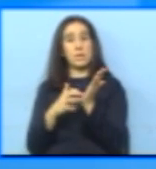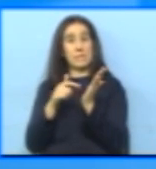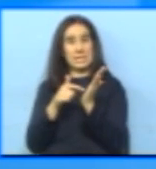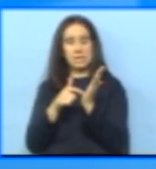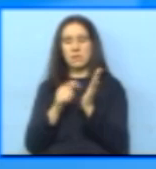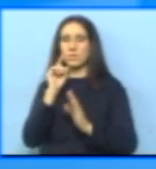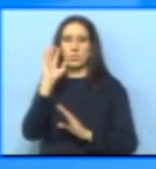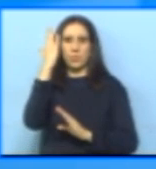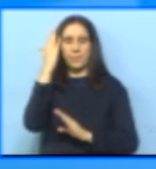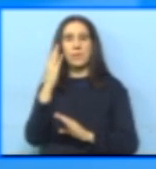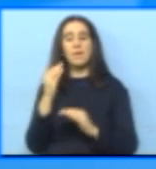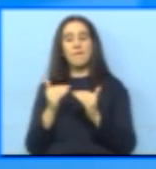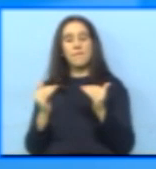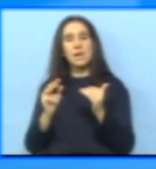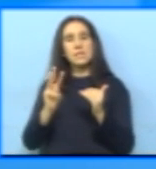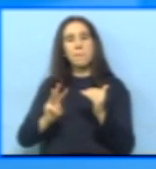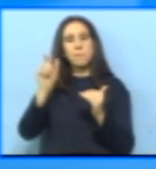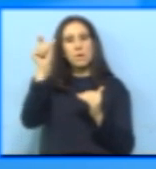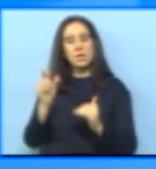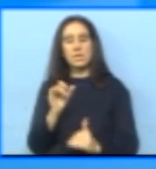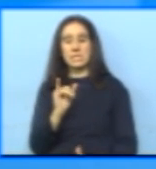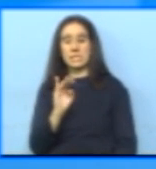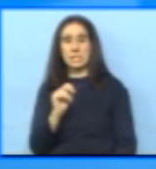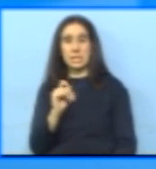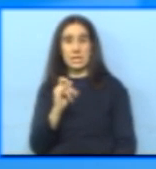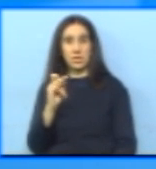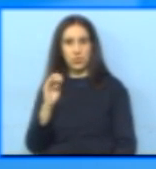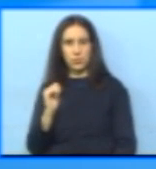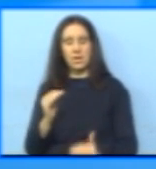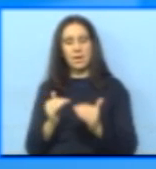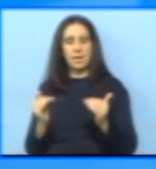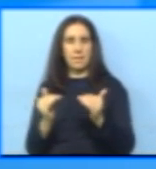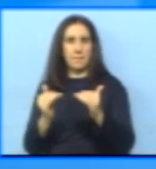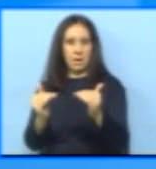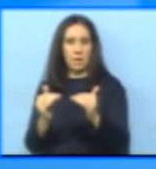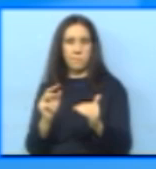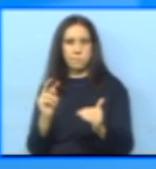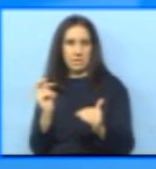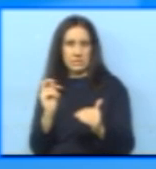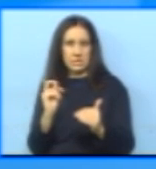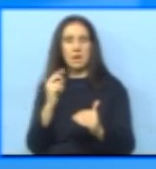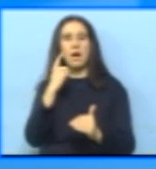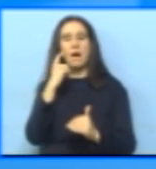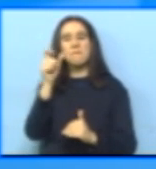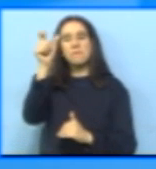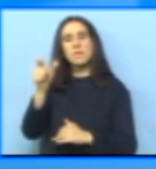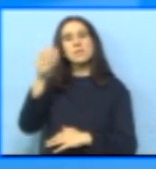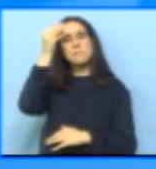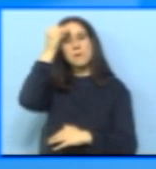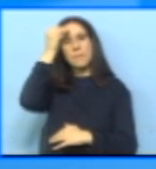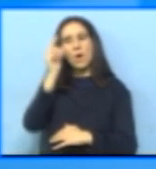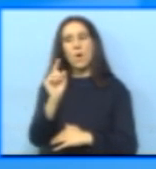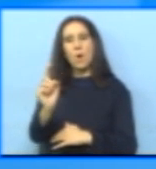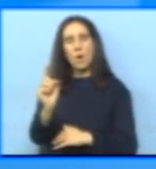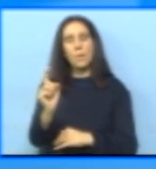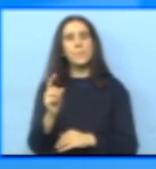fase, Isaías, na sua terceira etapa, claro, provavelmente a partir de um discípulo, está situado